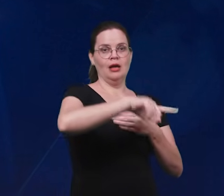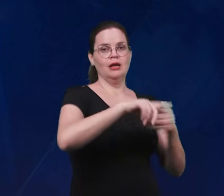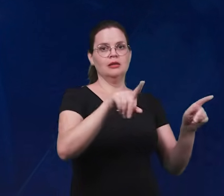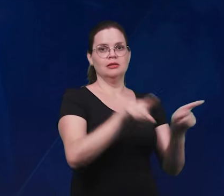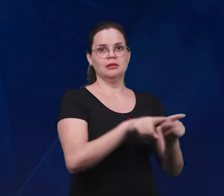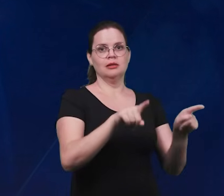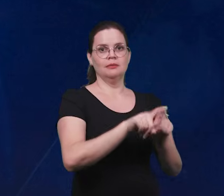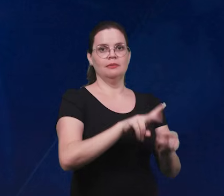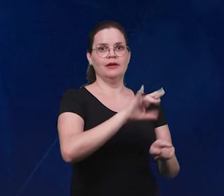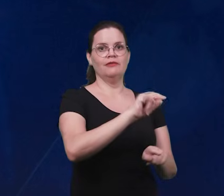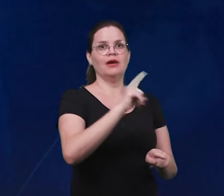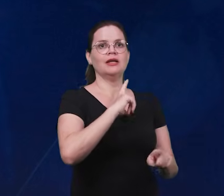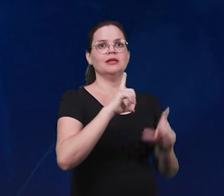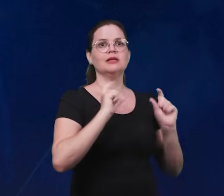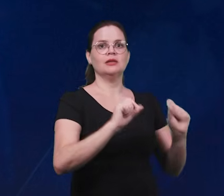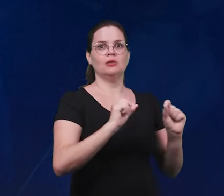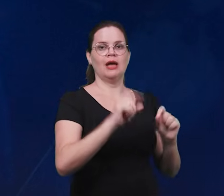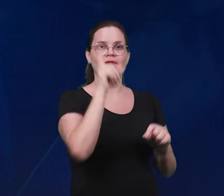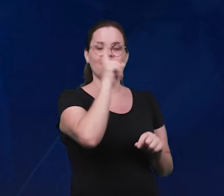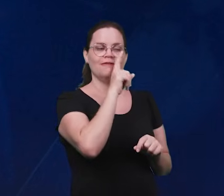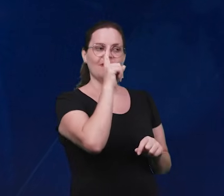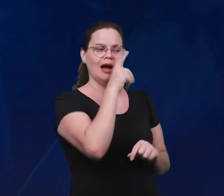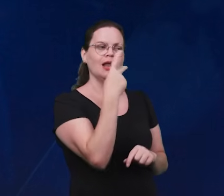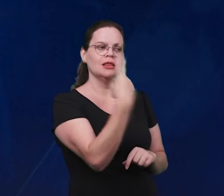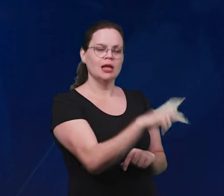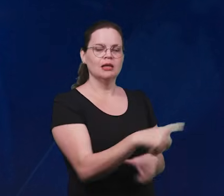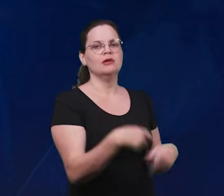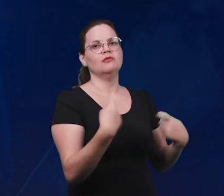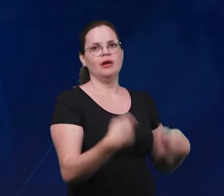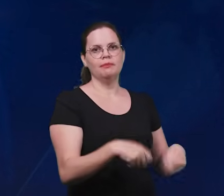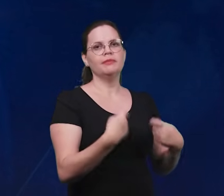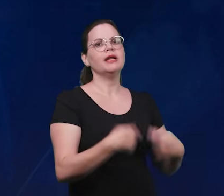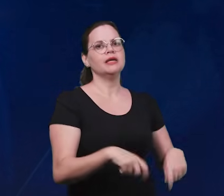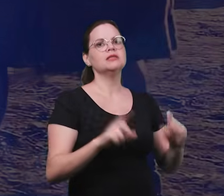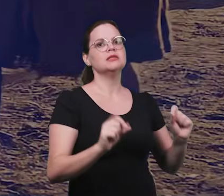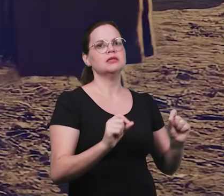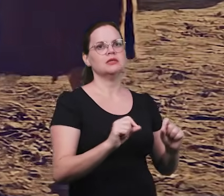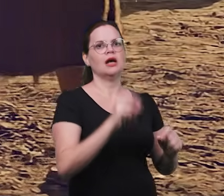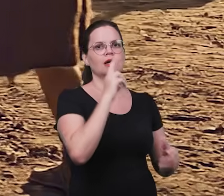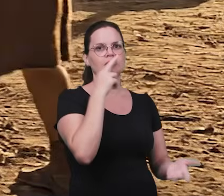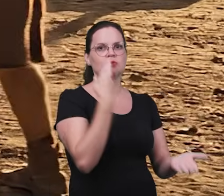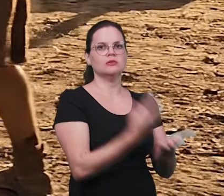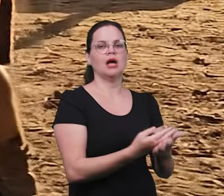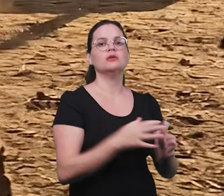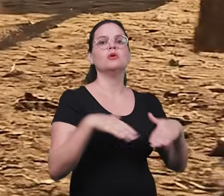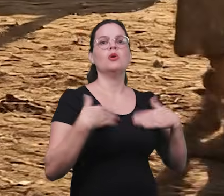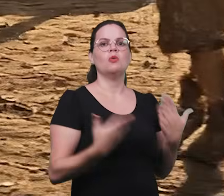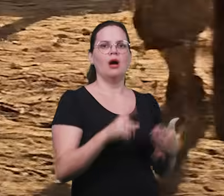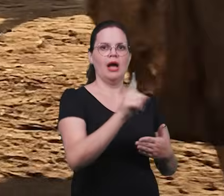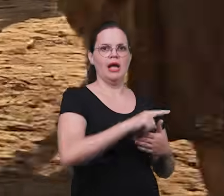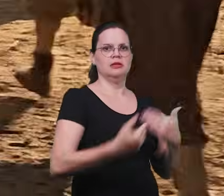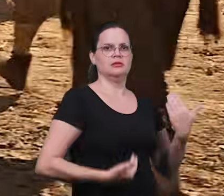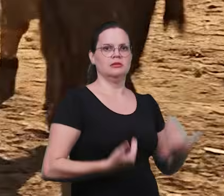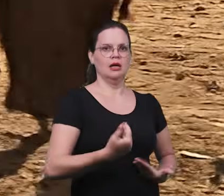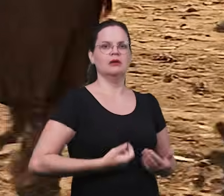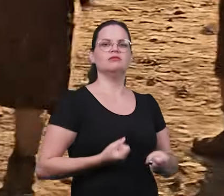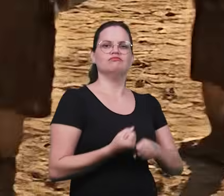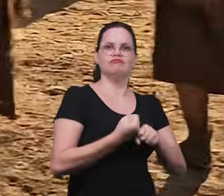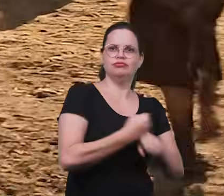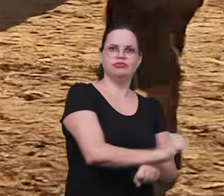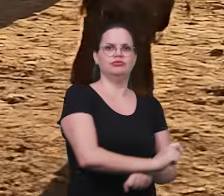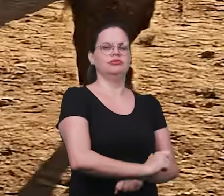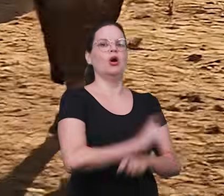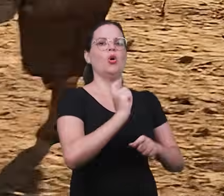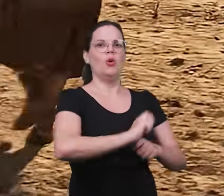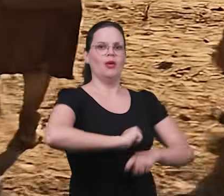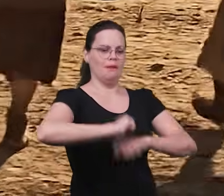também a pagar o preço de suas falhas, tornando-se rachadores de lenha e tiradores de águas